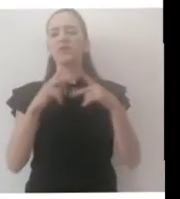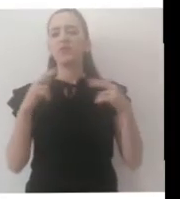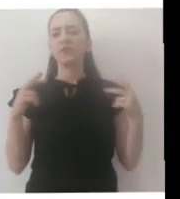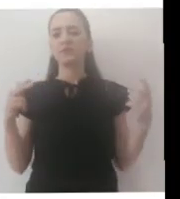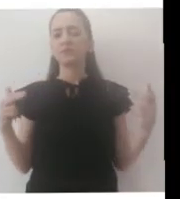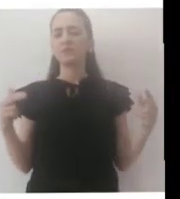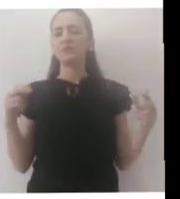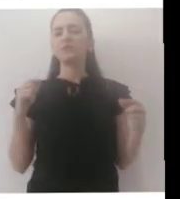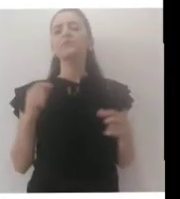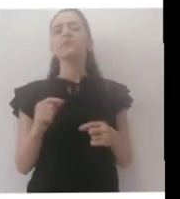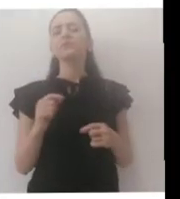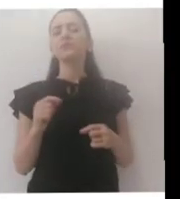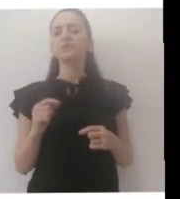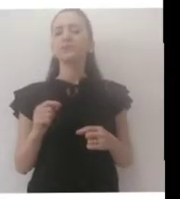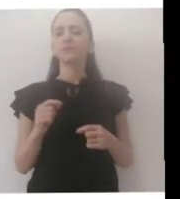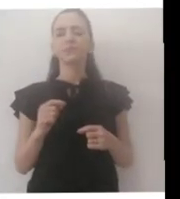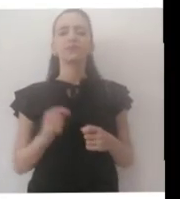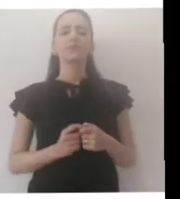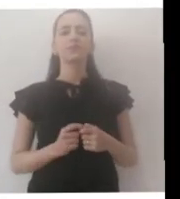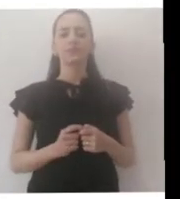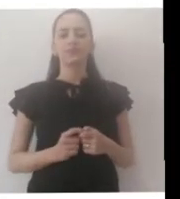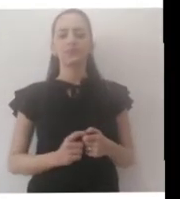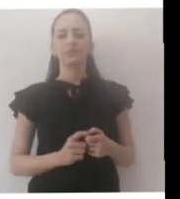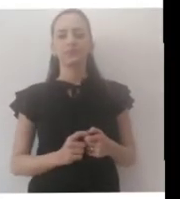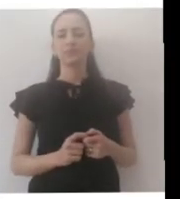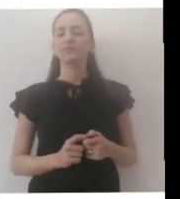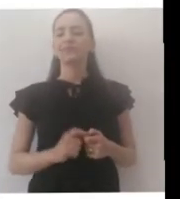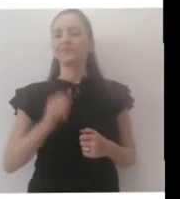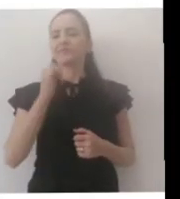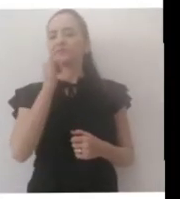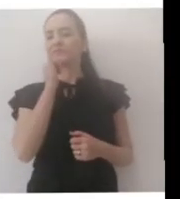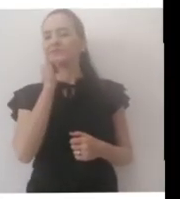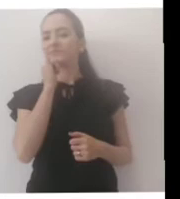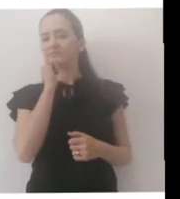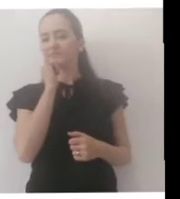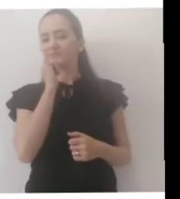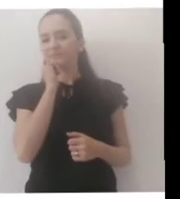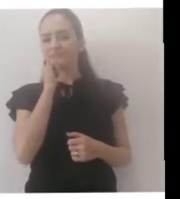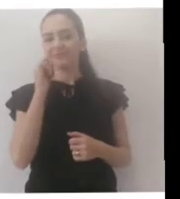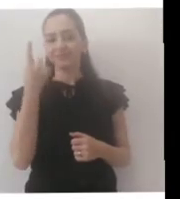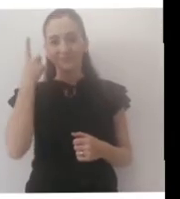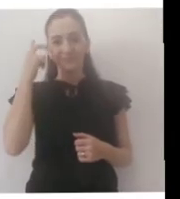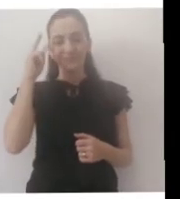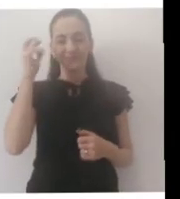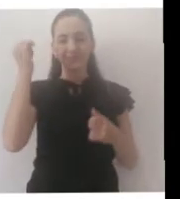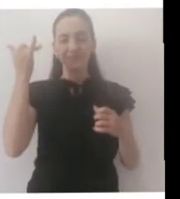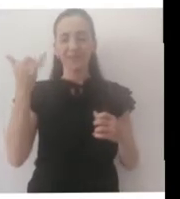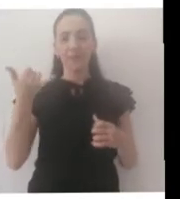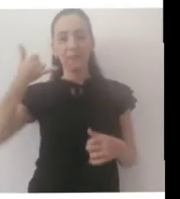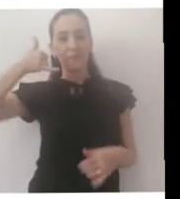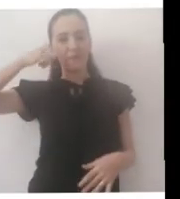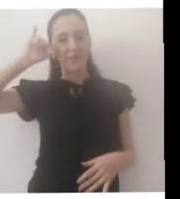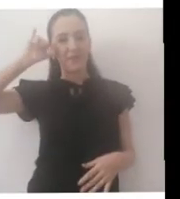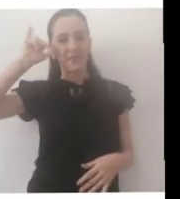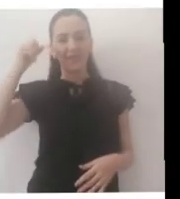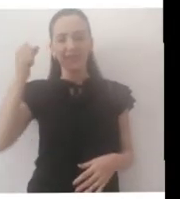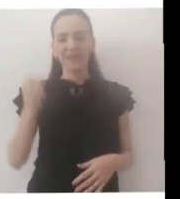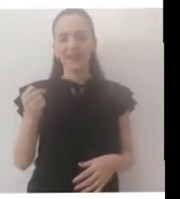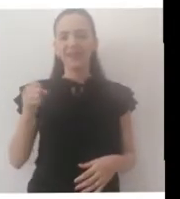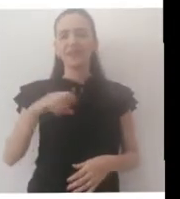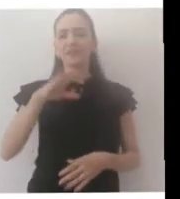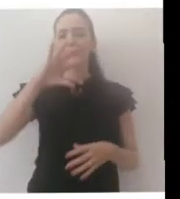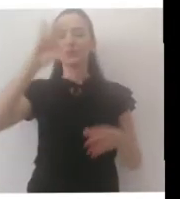está dentro do grupo de animais. Então, a inclusão de classes é um processo que só